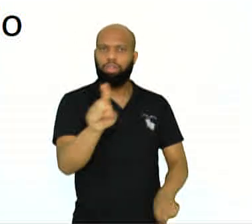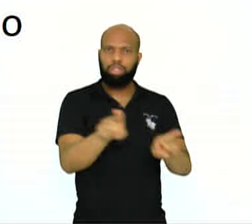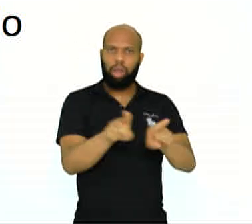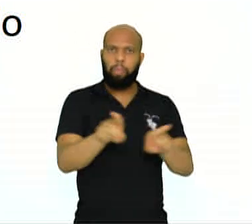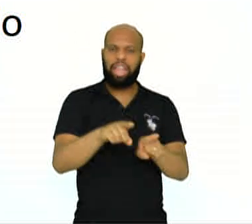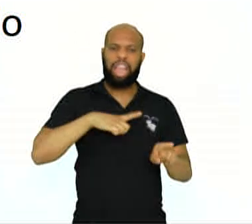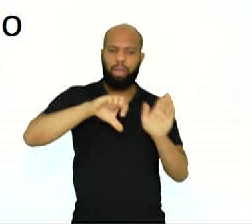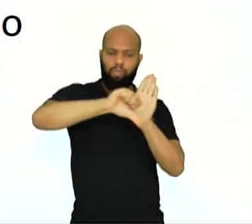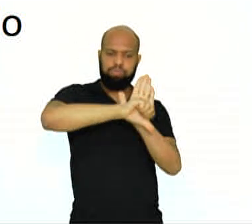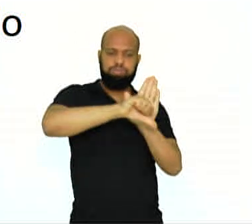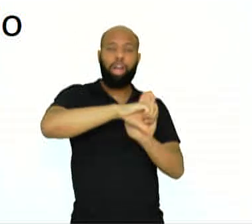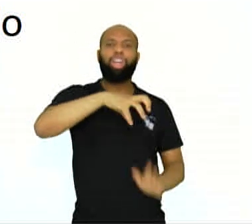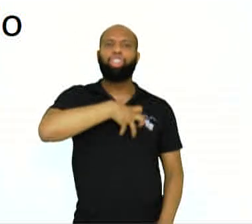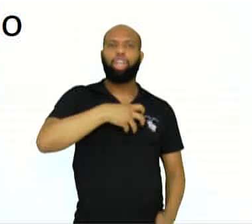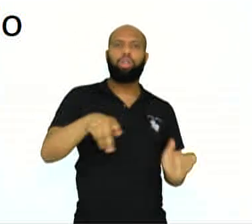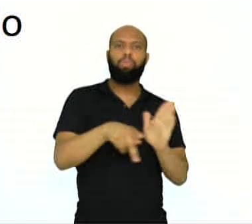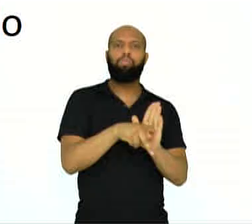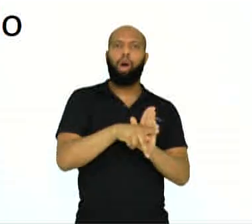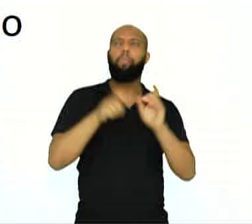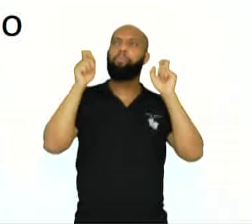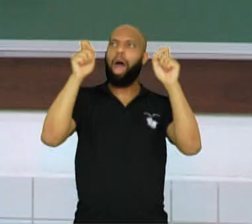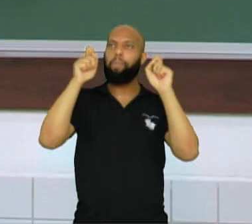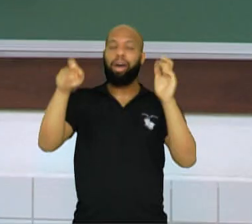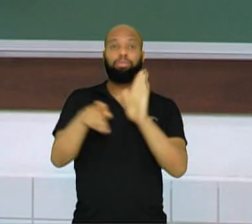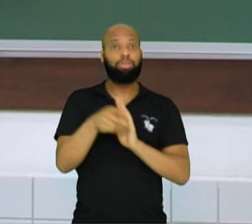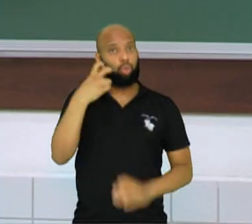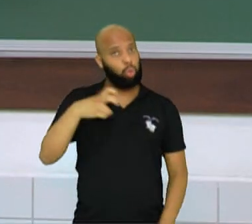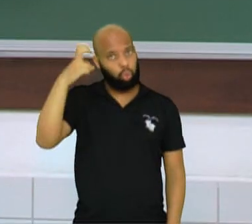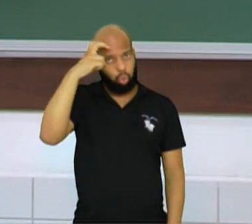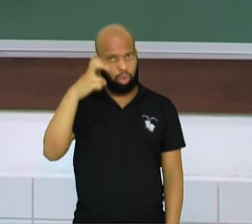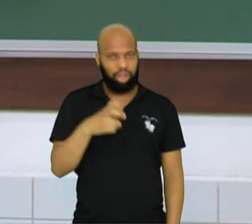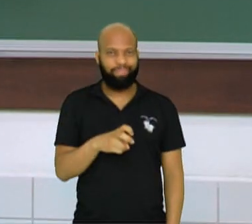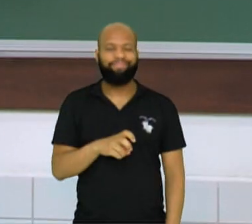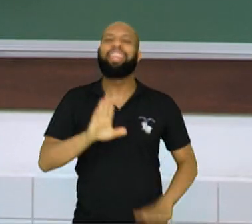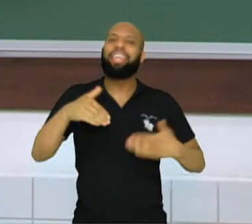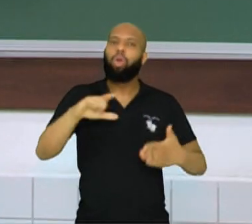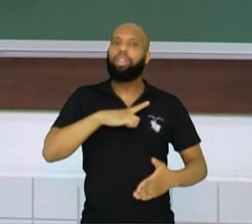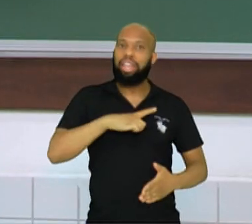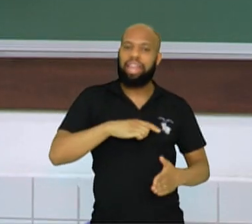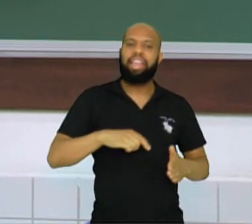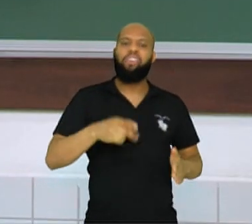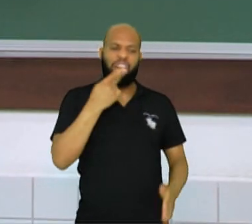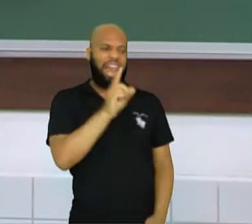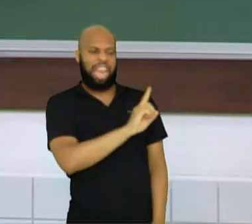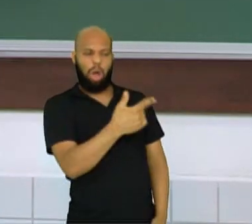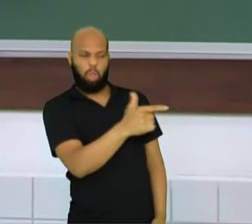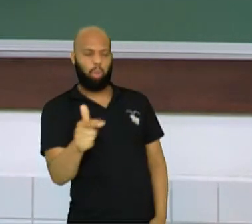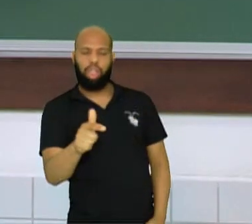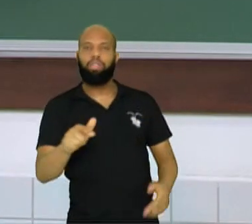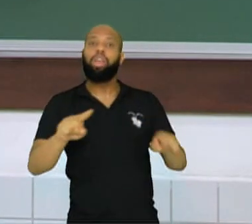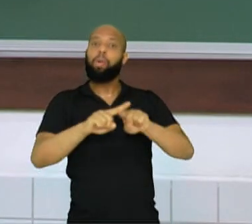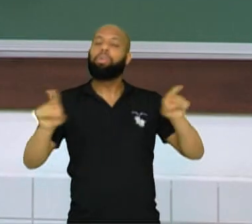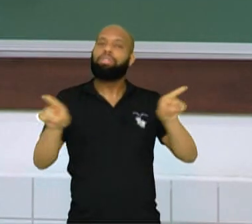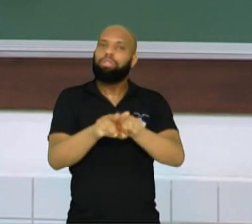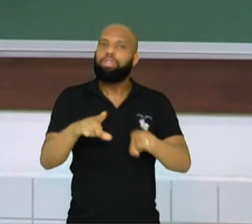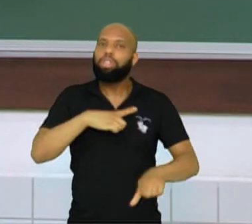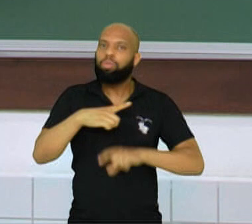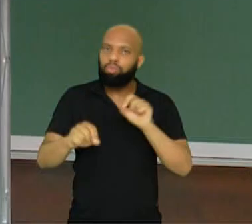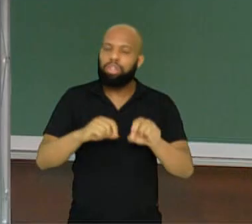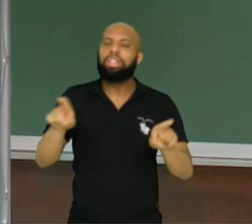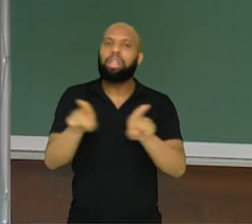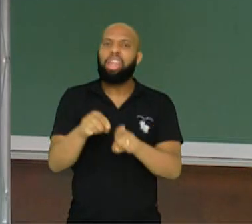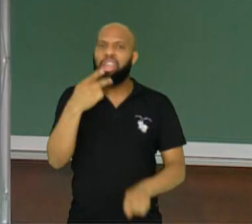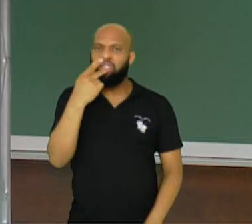várias manifestações culturais. Então a gente não tem só a negação das fontes históricas, nós vamos ter também